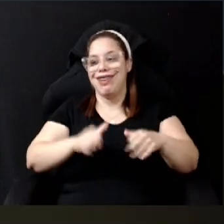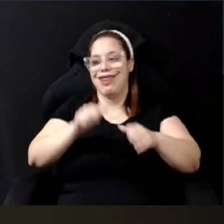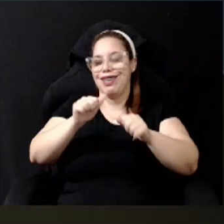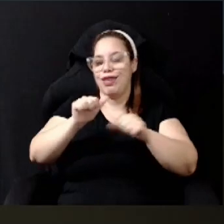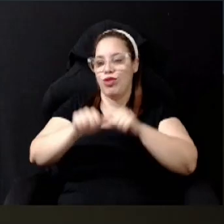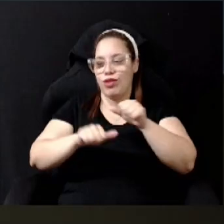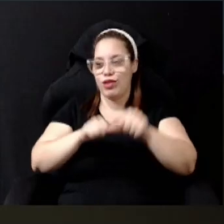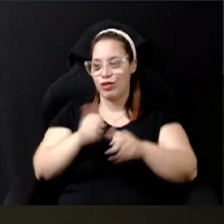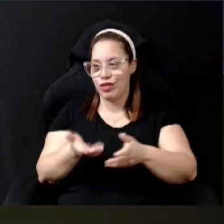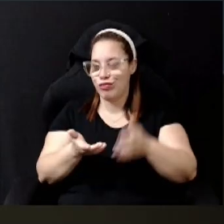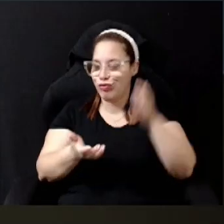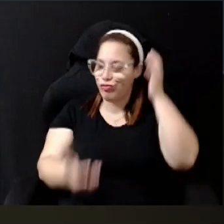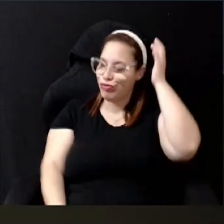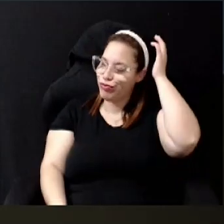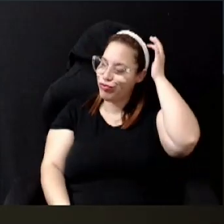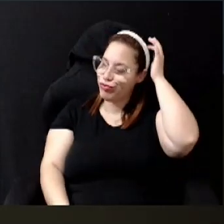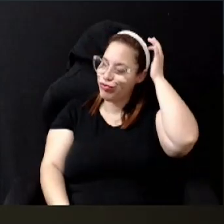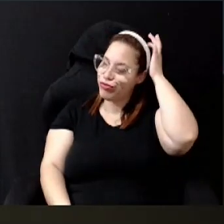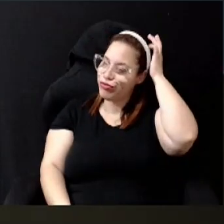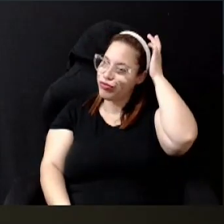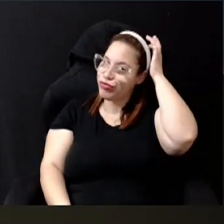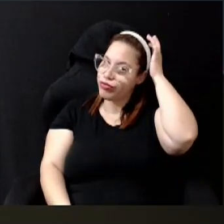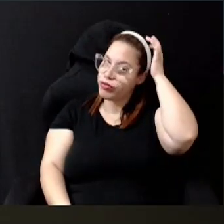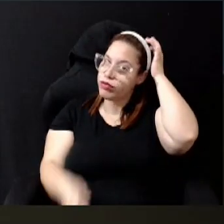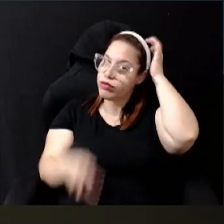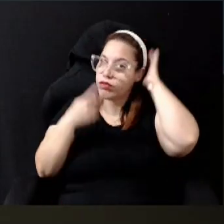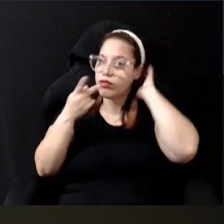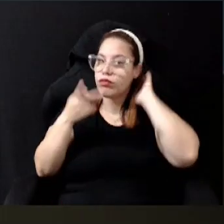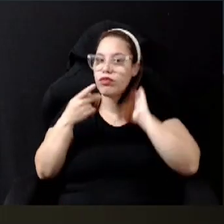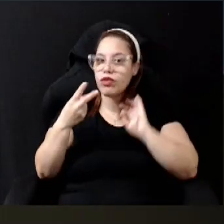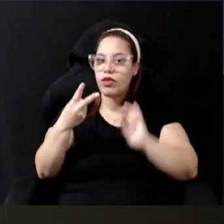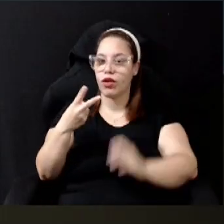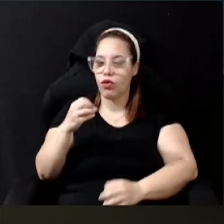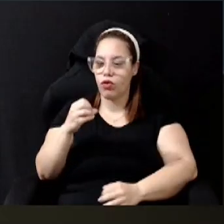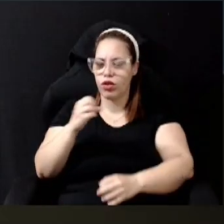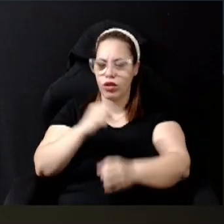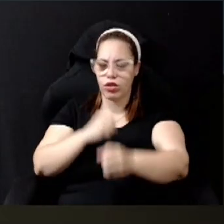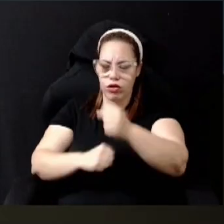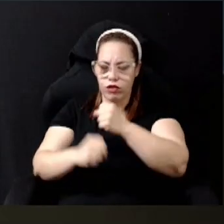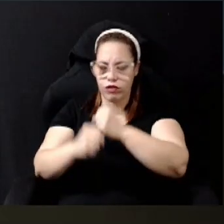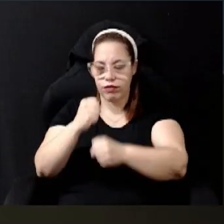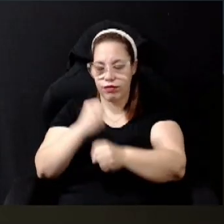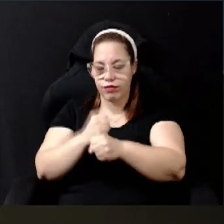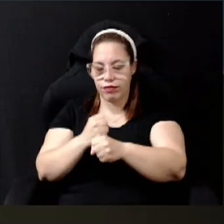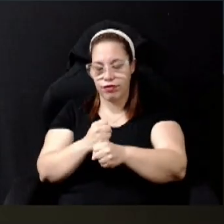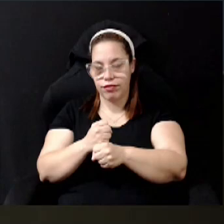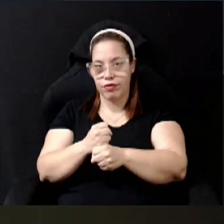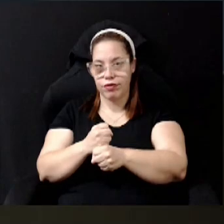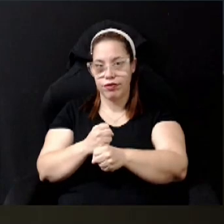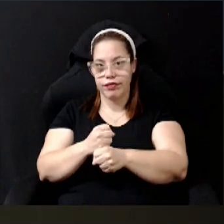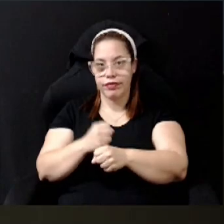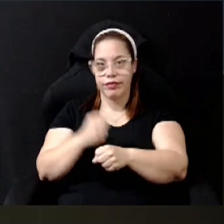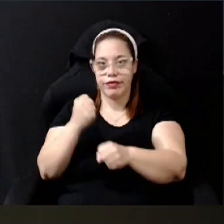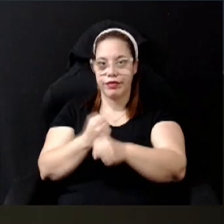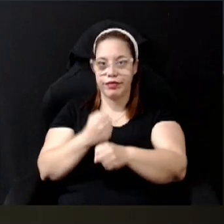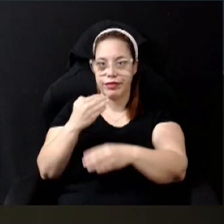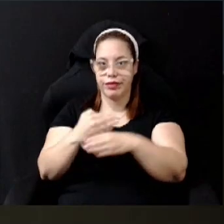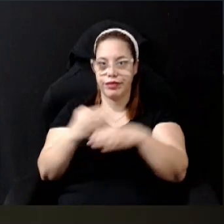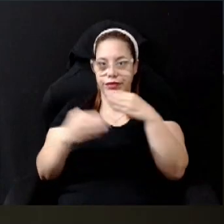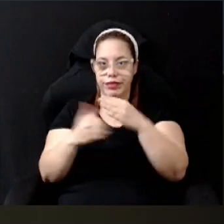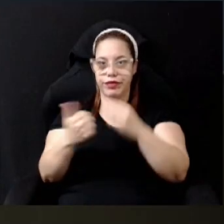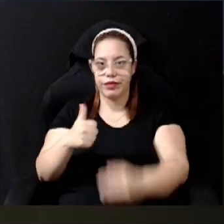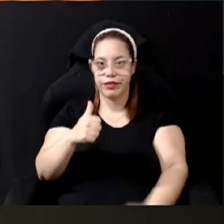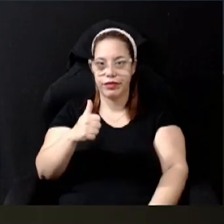E a gente está falando de 20 anos atrás, e essa carreira foi construída, foram 11 anos uma grande marca,